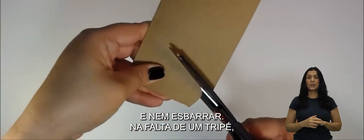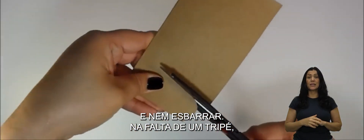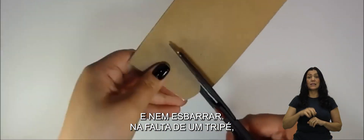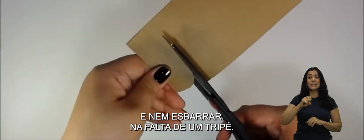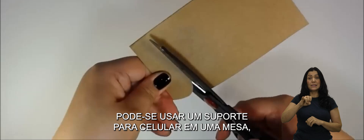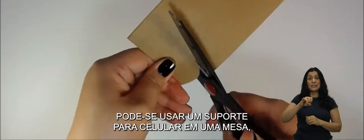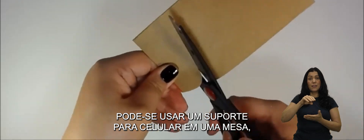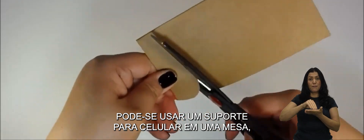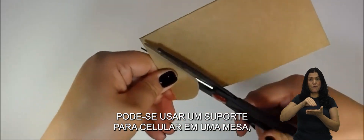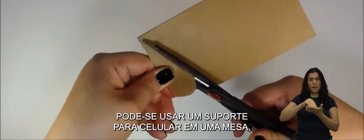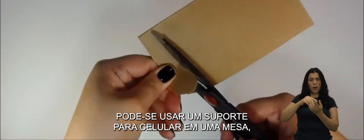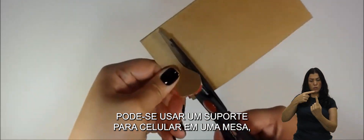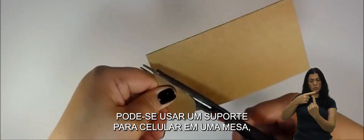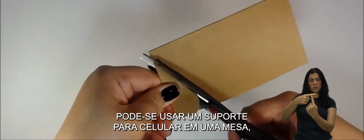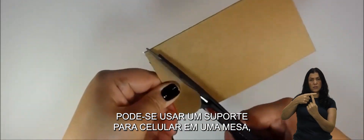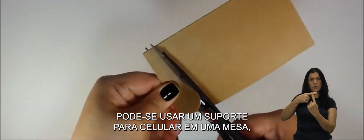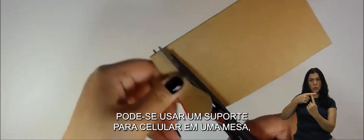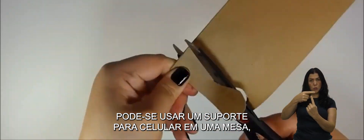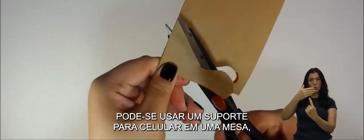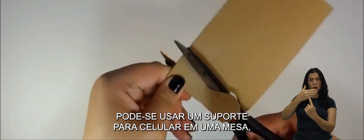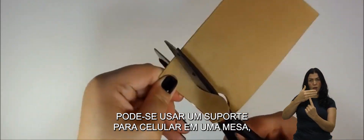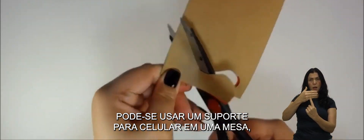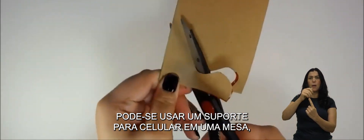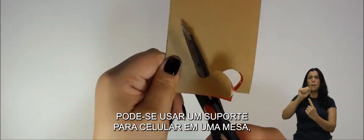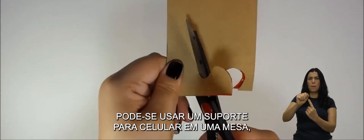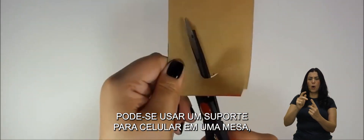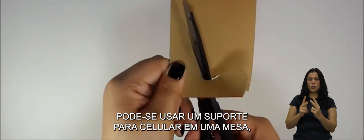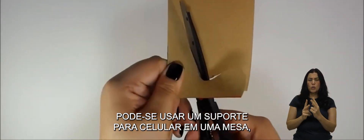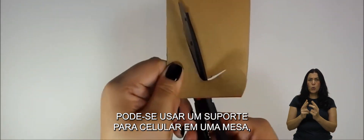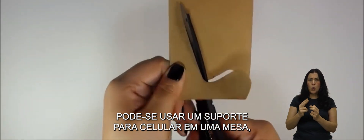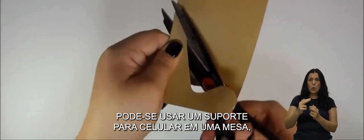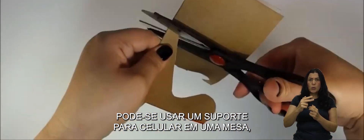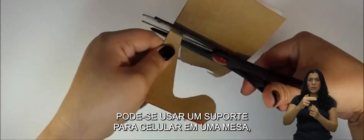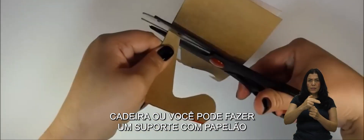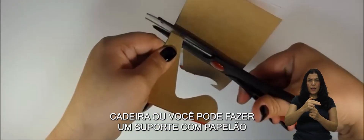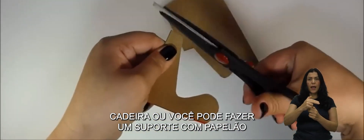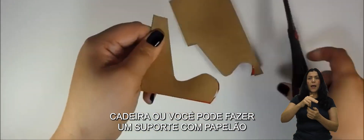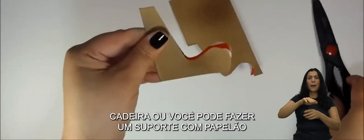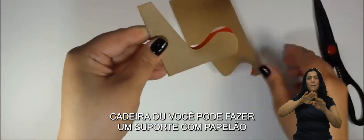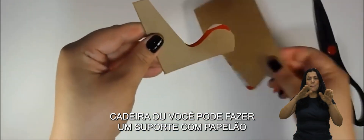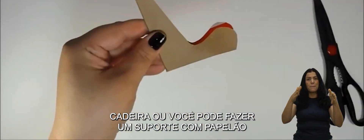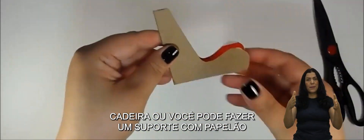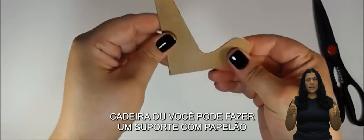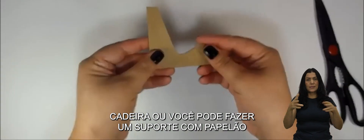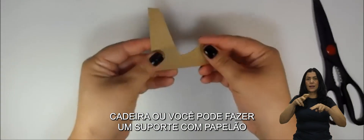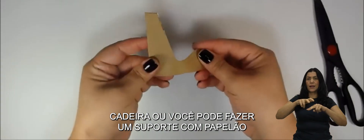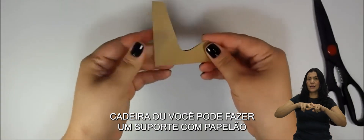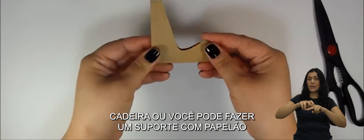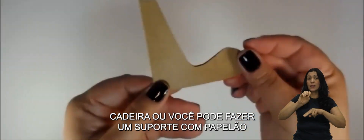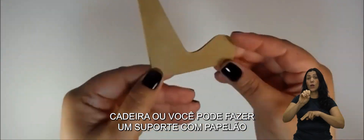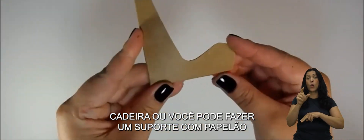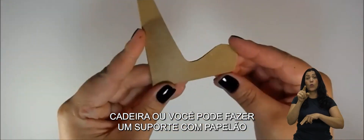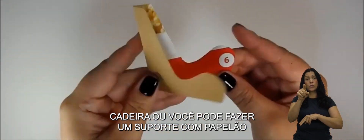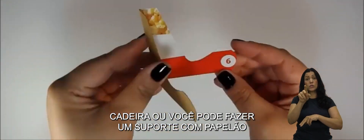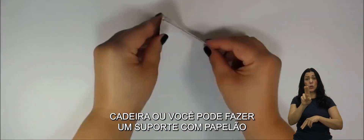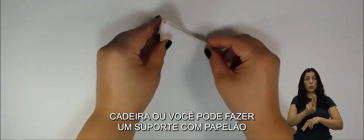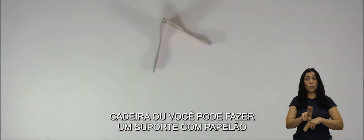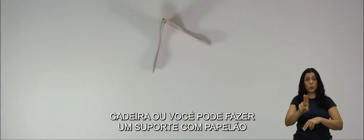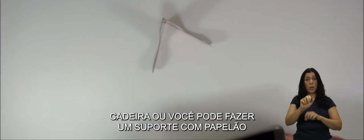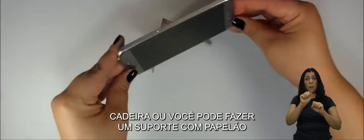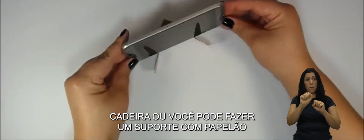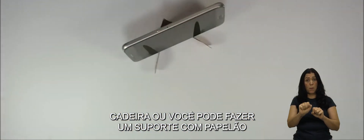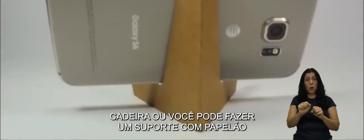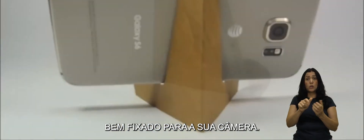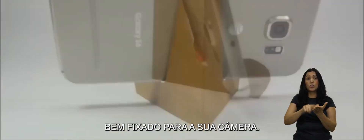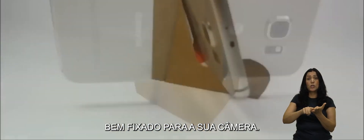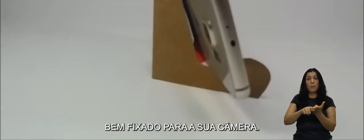Na falta de um tripé, pode-se usar um suporte para celular em uma mesa, cadeira, ou você pode fazer um